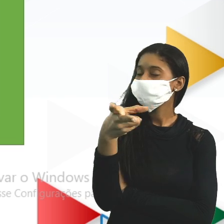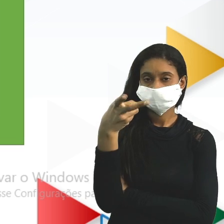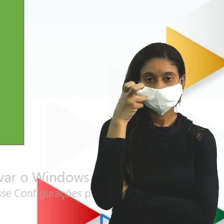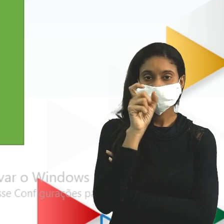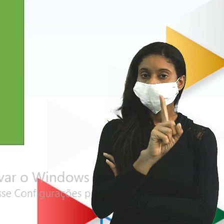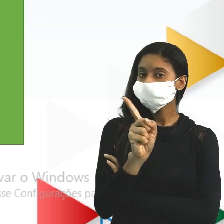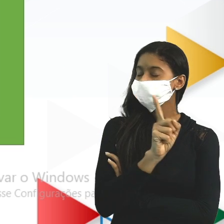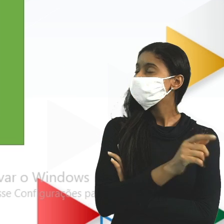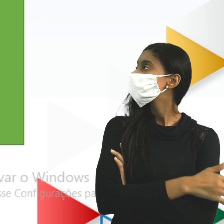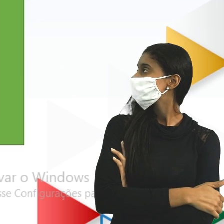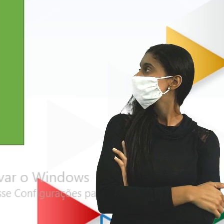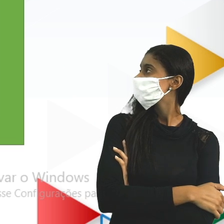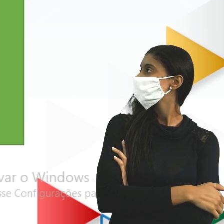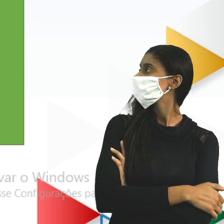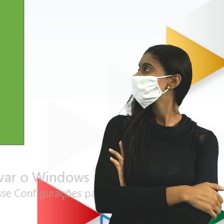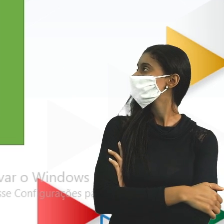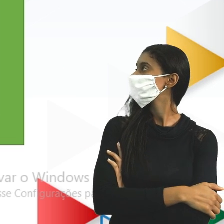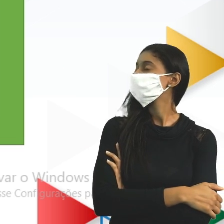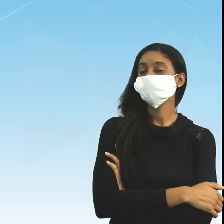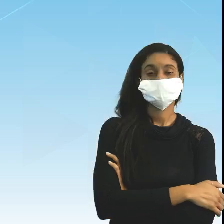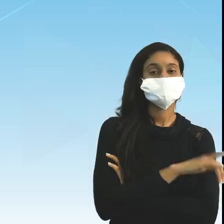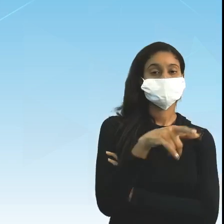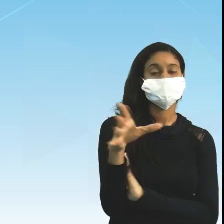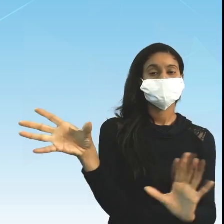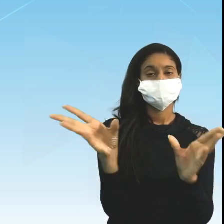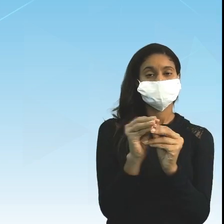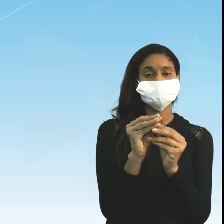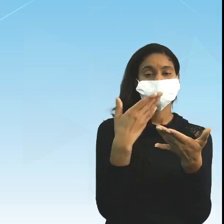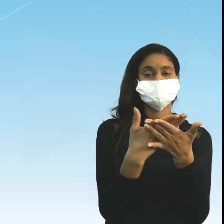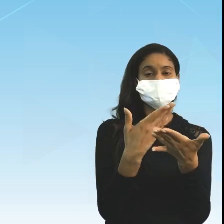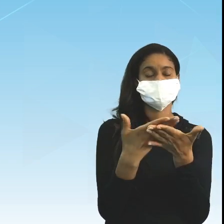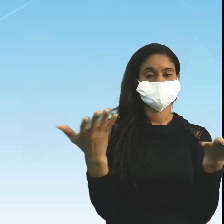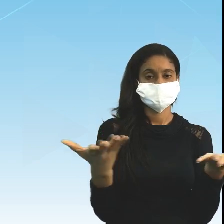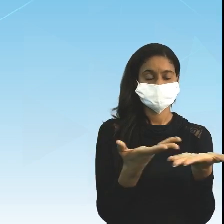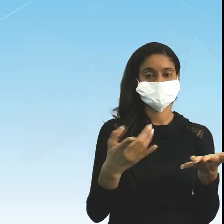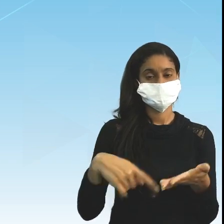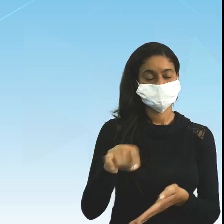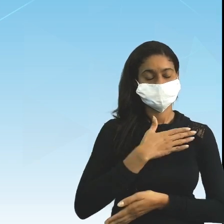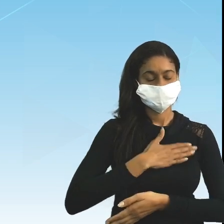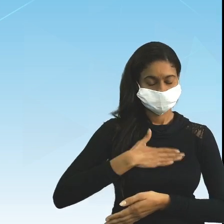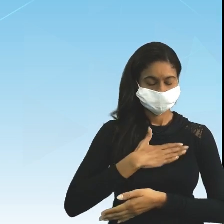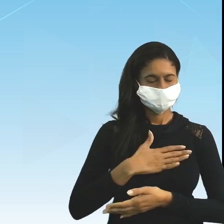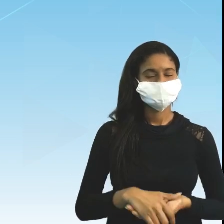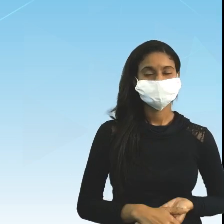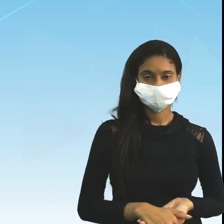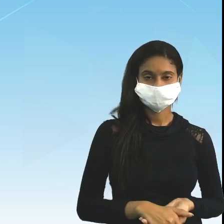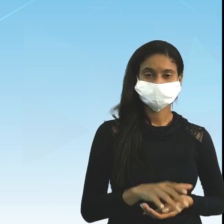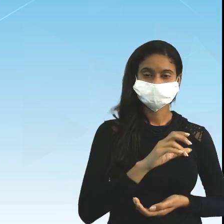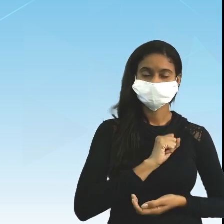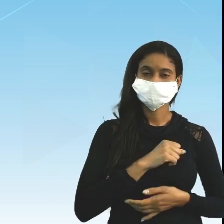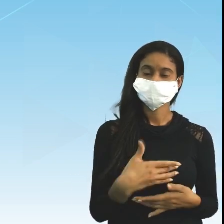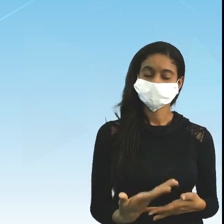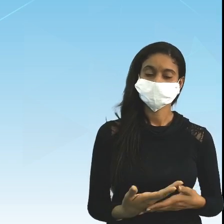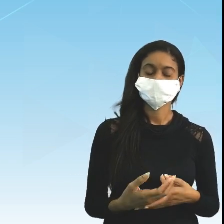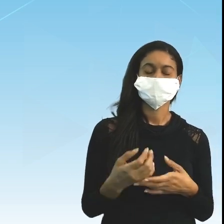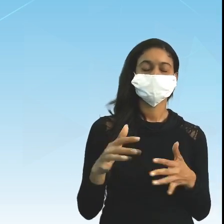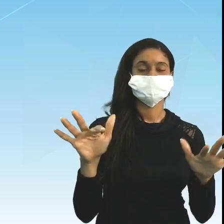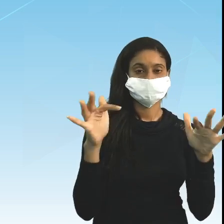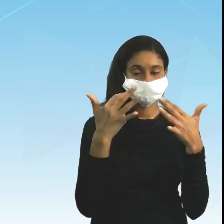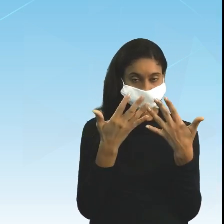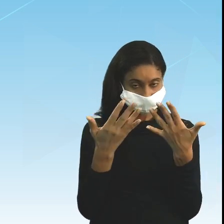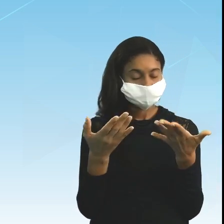gente? Pronto, isso é o resumo da nossa aula de hoje. Vocês gostaram, meus amores? Se